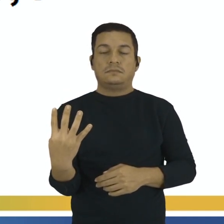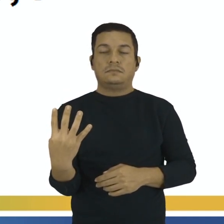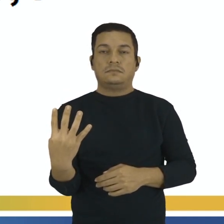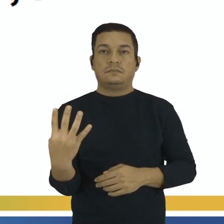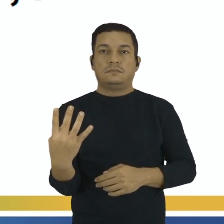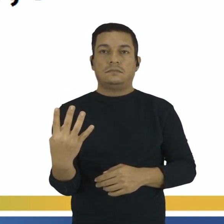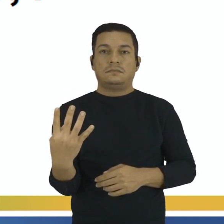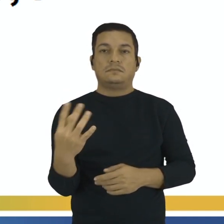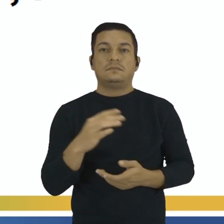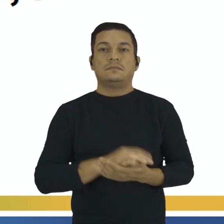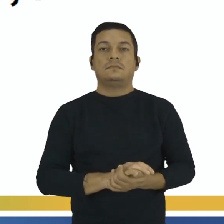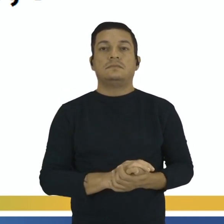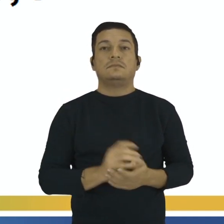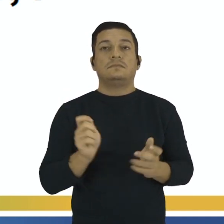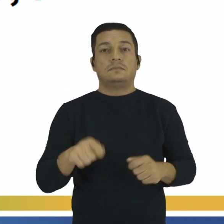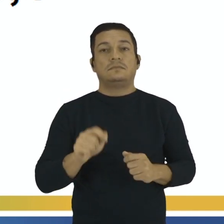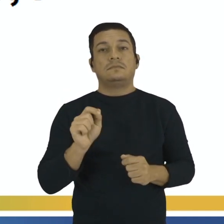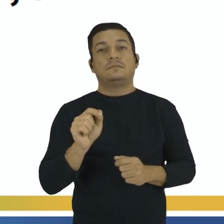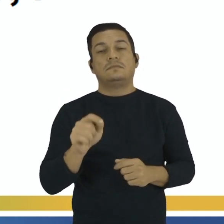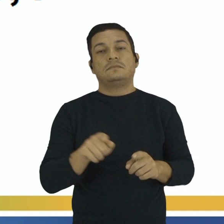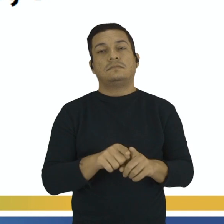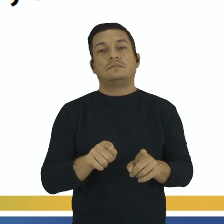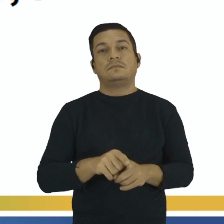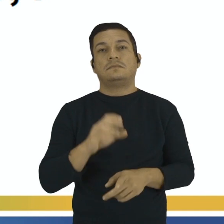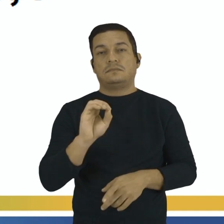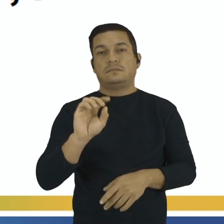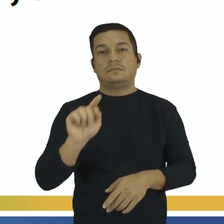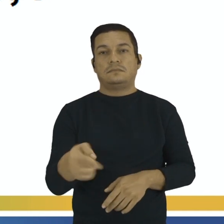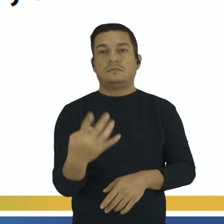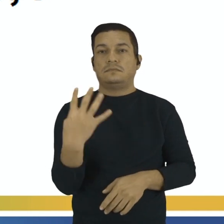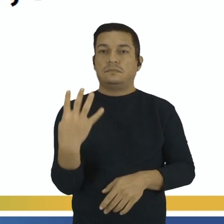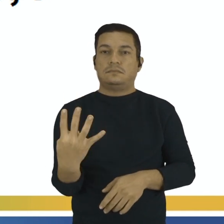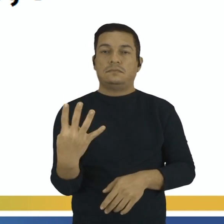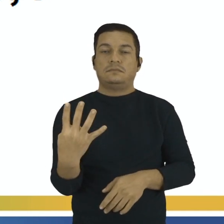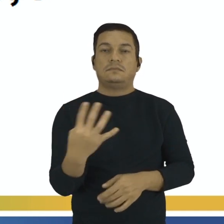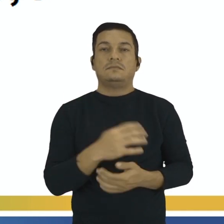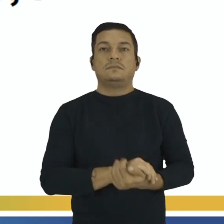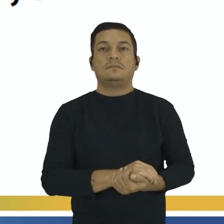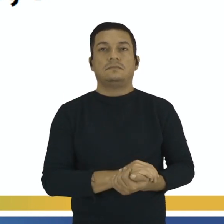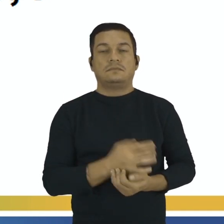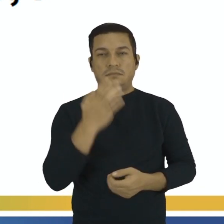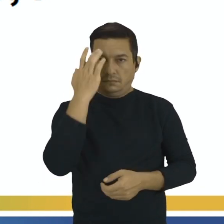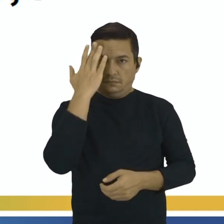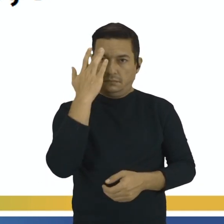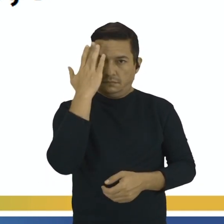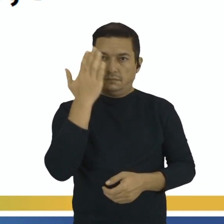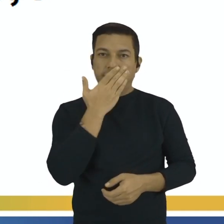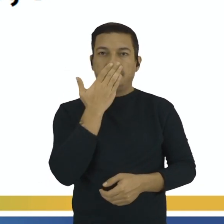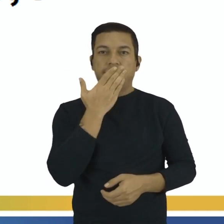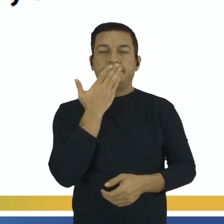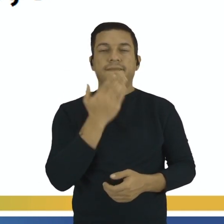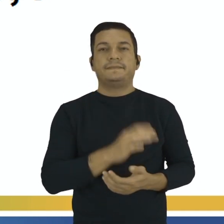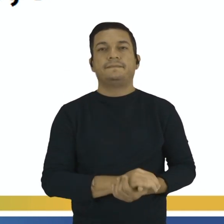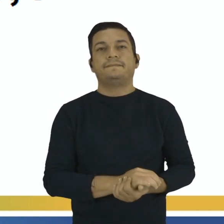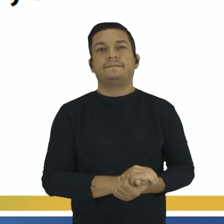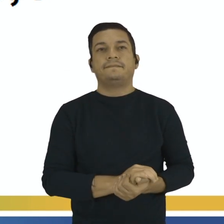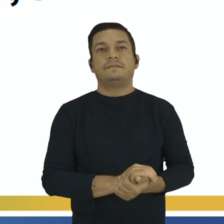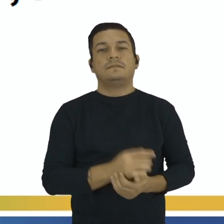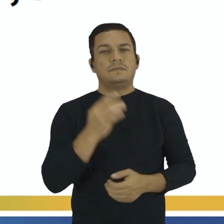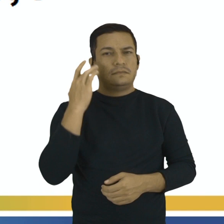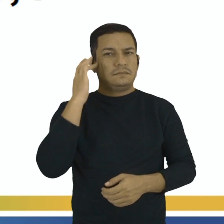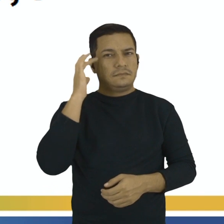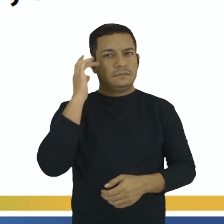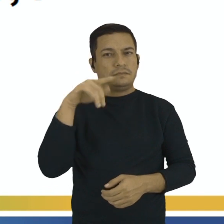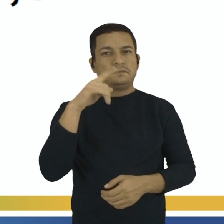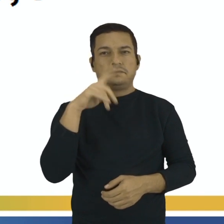4 décimos, que pode ser escrito como 0,4. Fácil, não é? Eu imagino que vocês